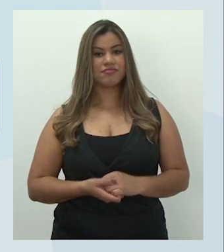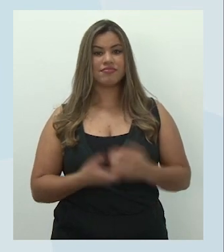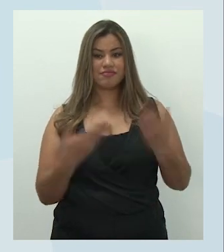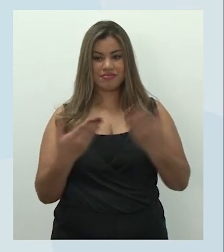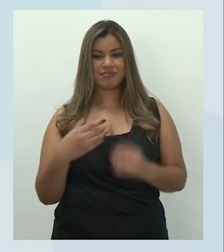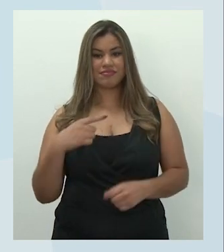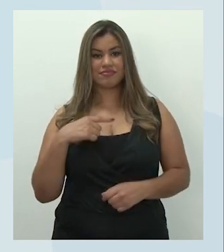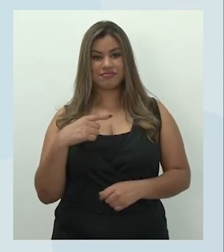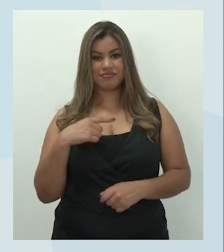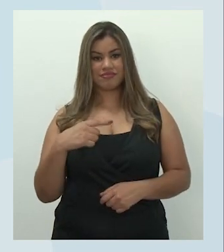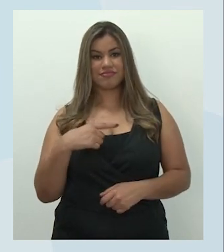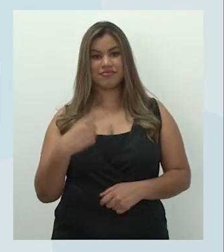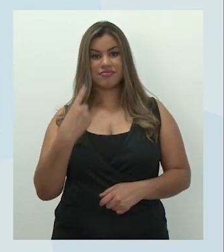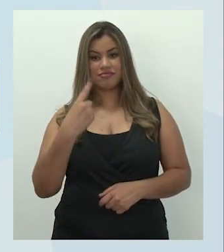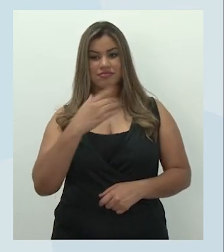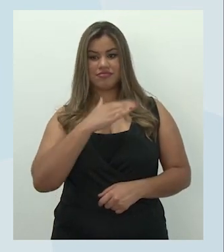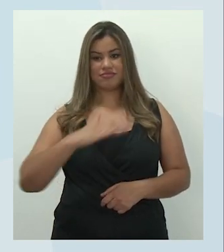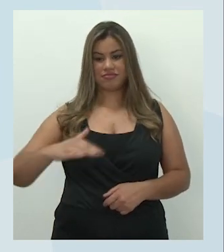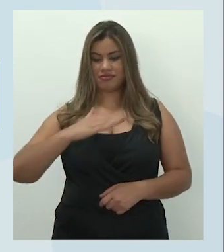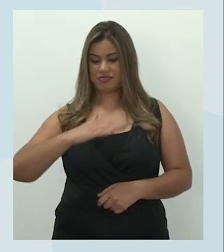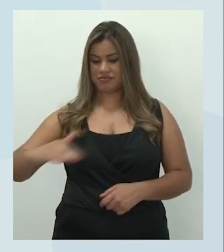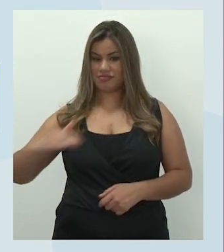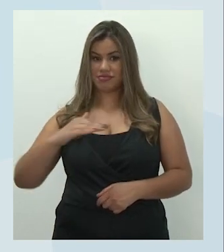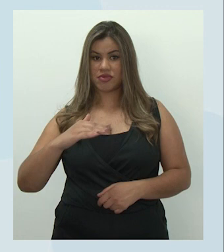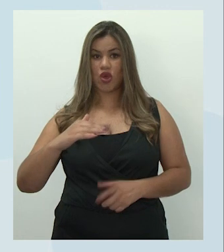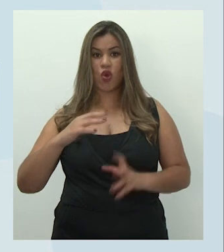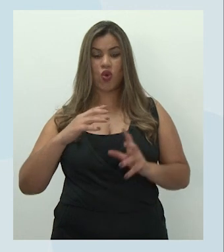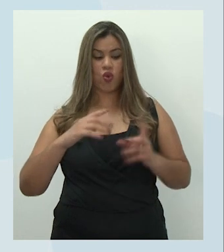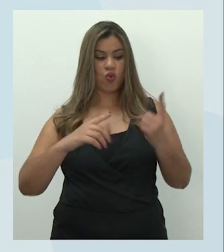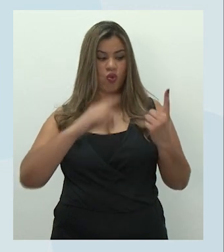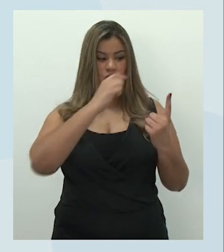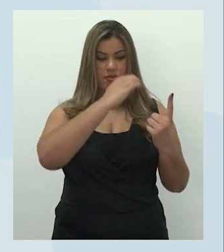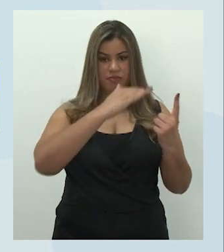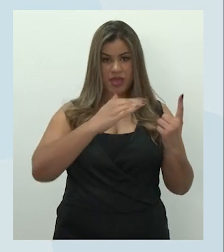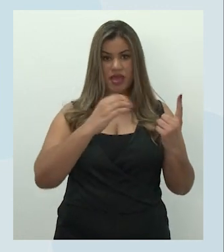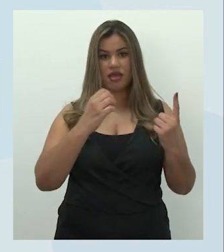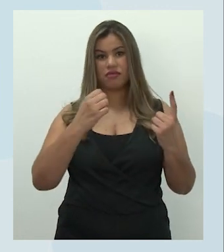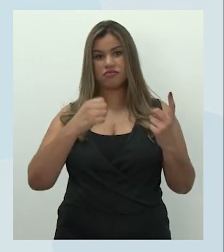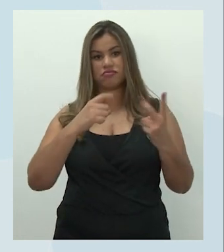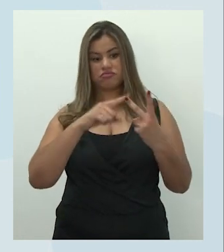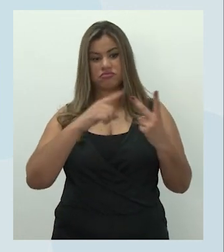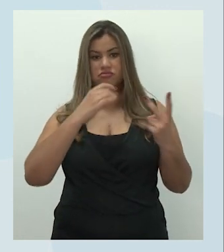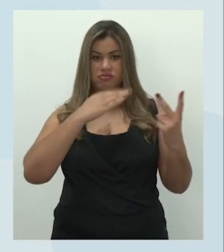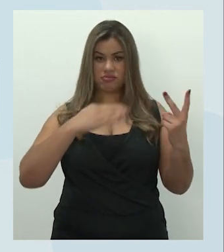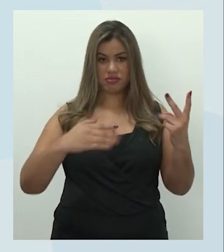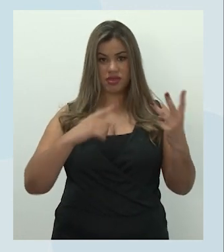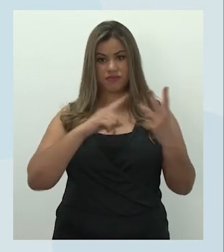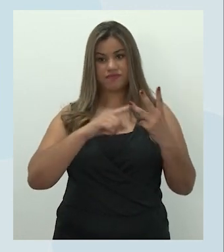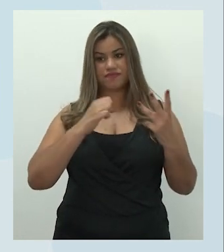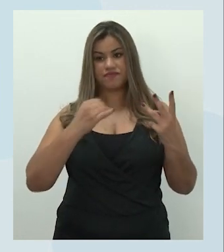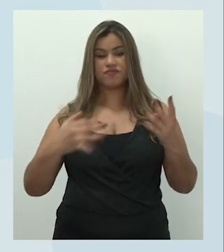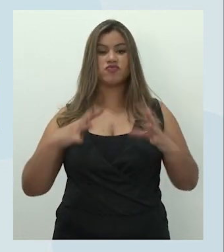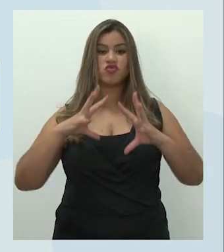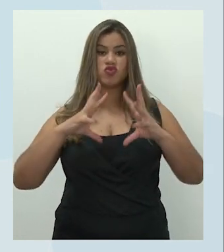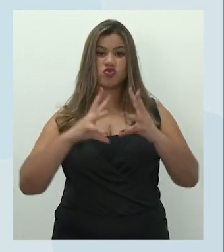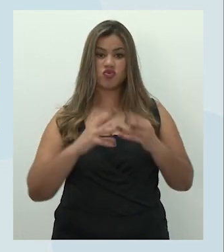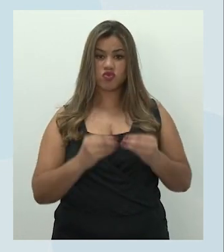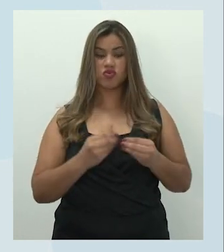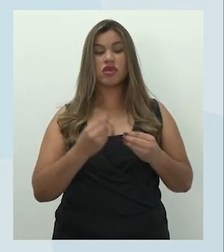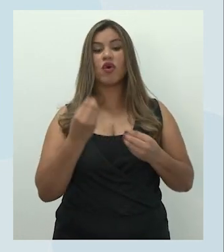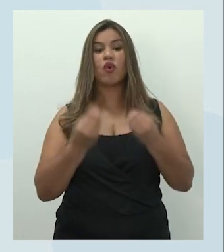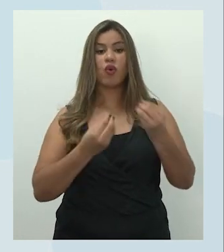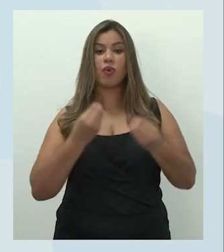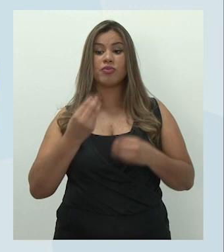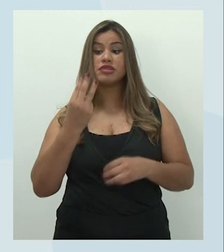sobrando metade de cada uma. Então, eu coloco metade para cada uma. Então, totalizando, todas receberam 3 latas cheias e